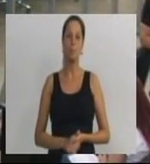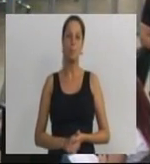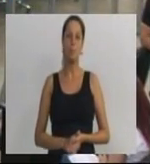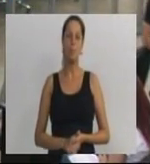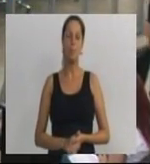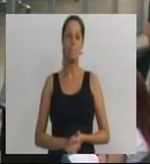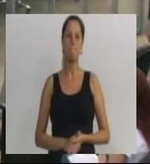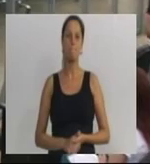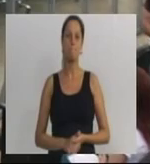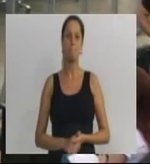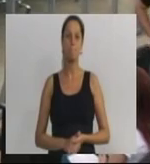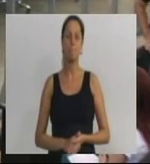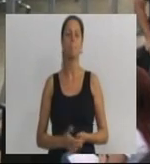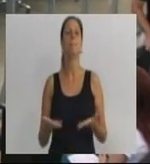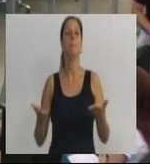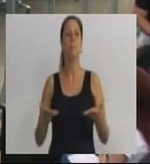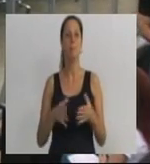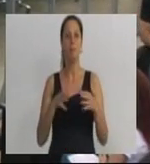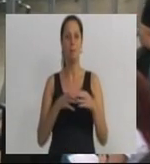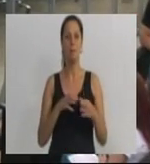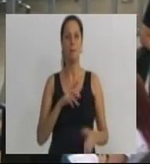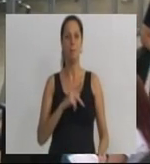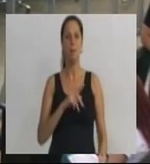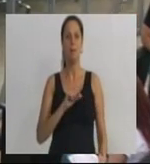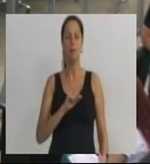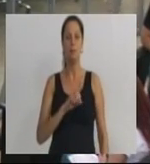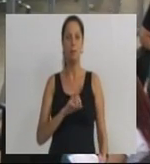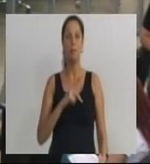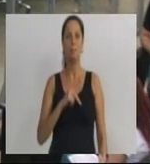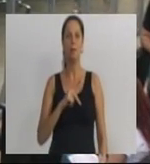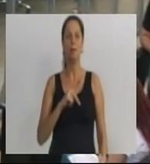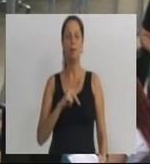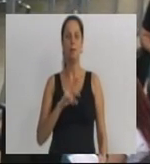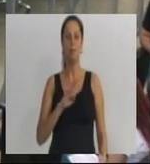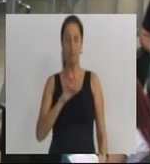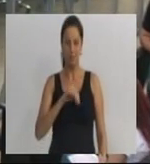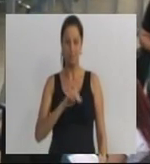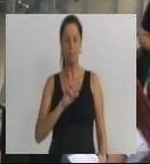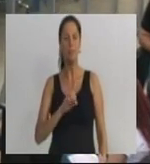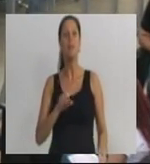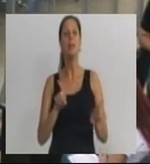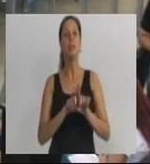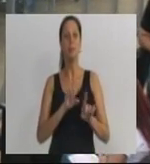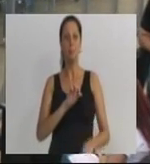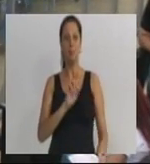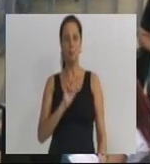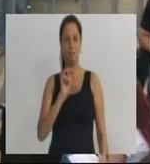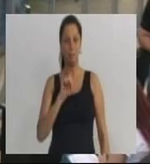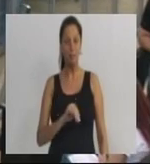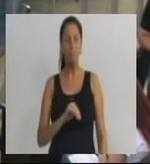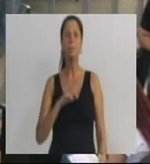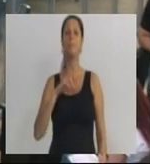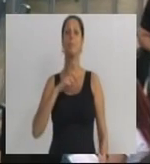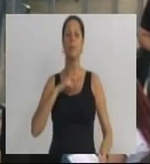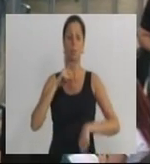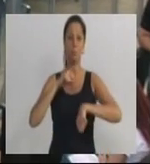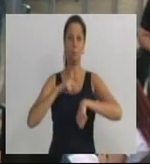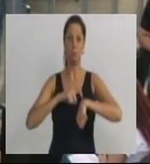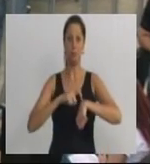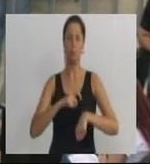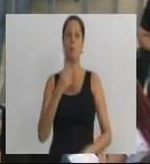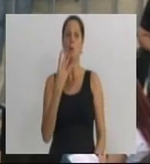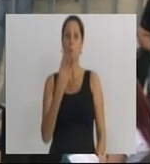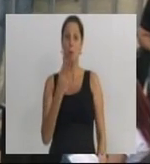Na sequência, ouvimos o bloco parlamentar PSDB, PMDB, PP e DEM. Inicialmente, o vereador César Sim, que dispõe do tempo de 4 minutos